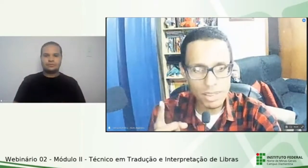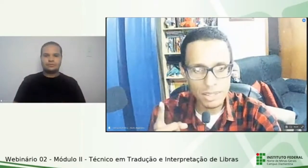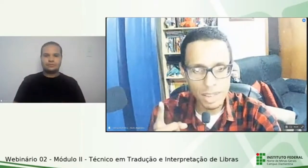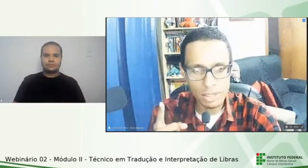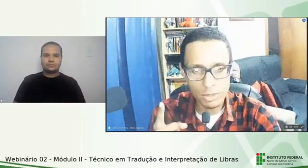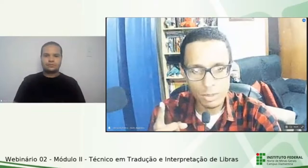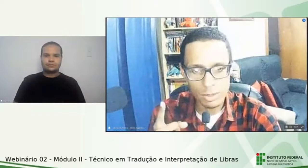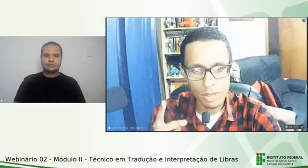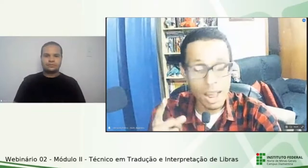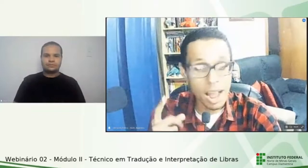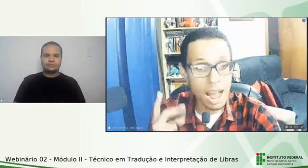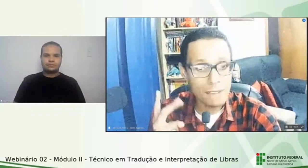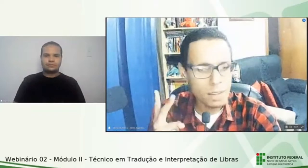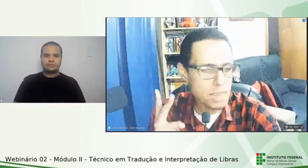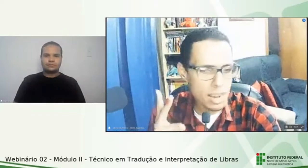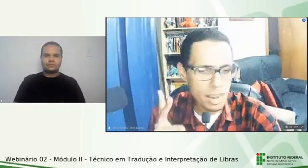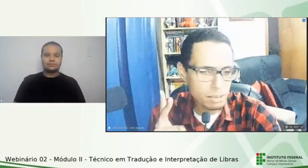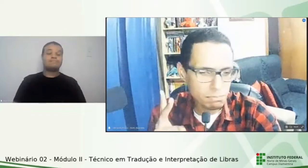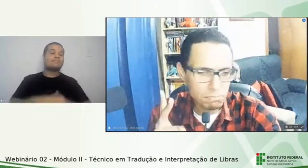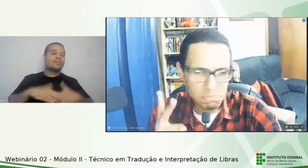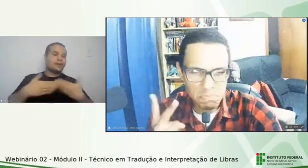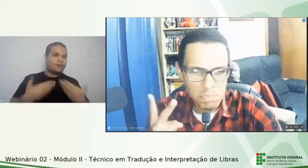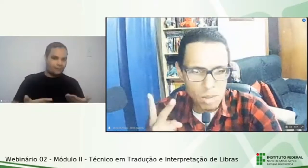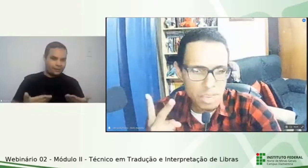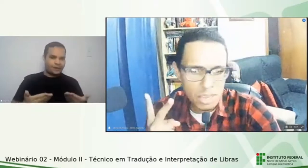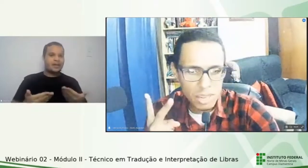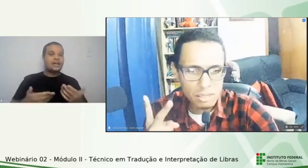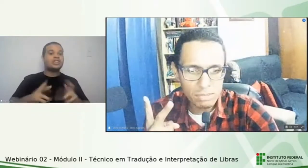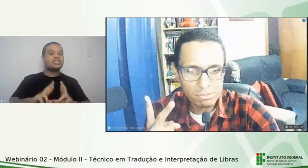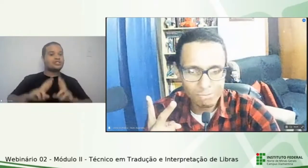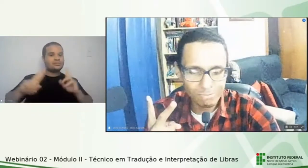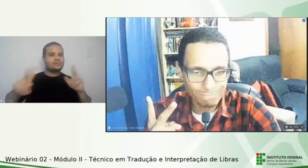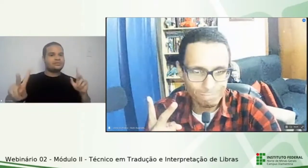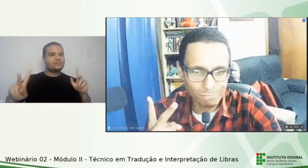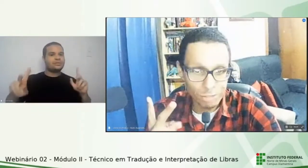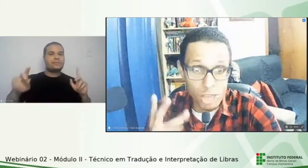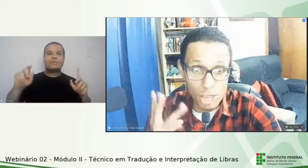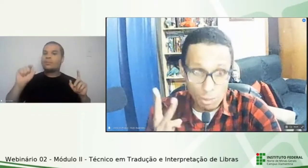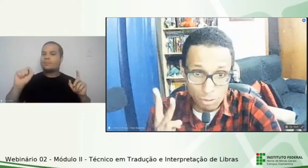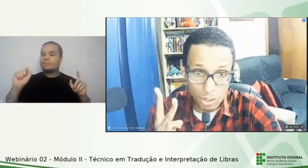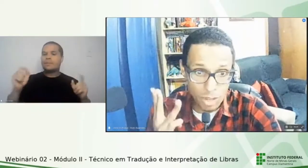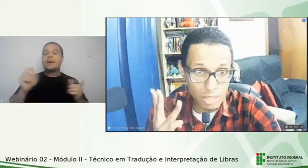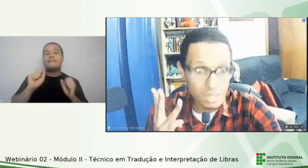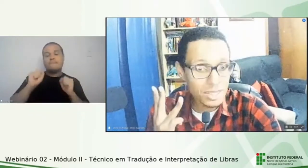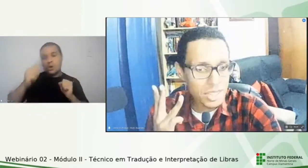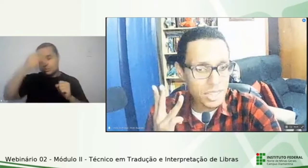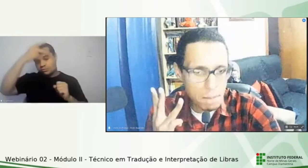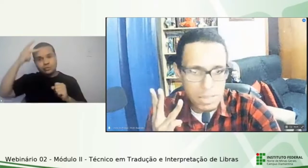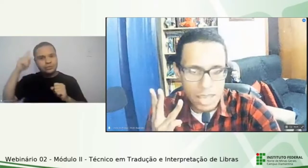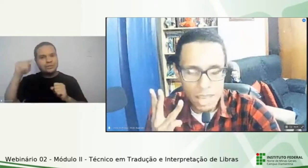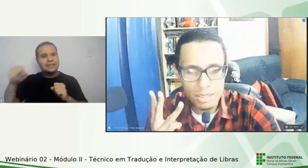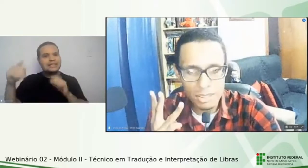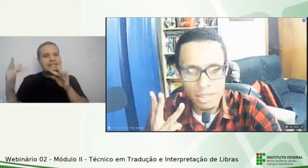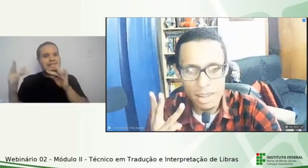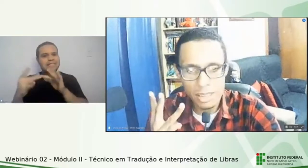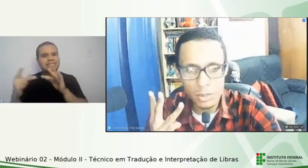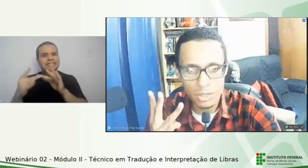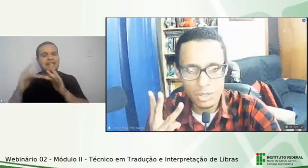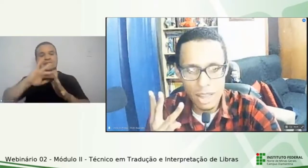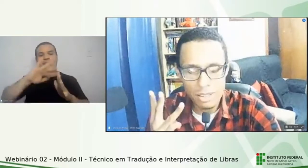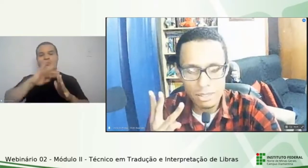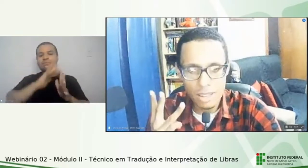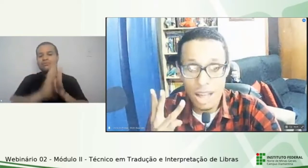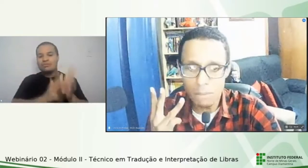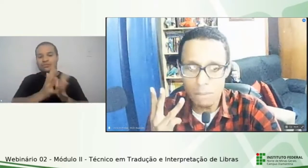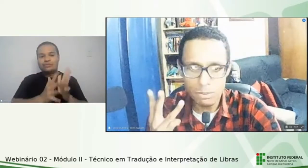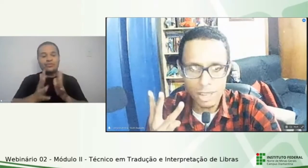teve acesso, a família não liga, e você sabe ensinar a língua de